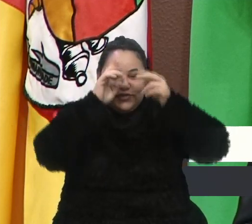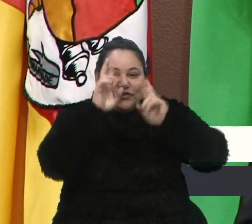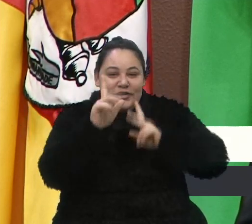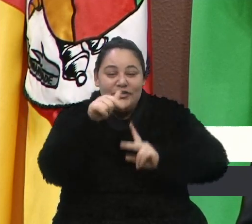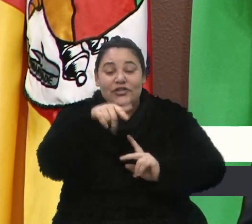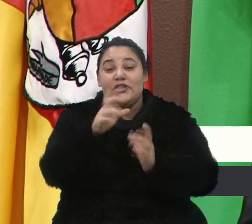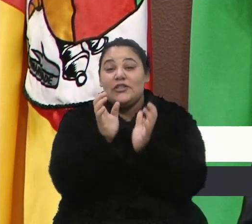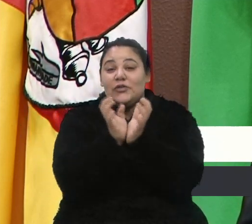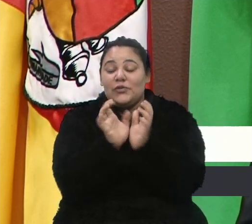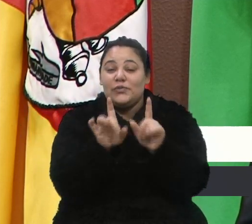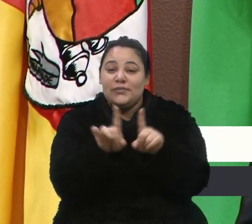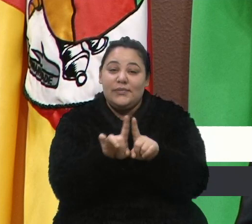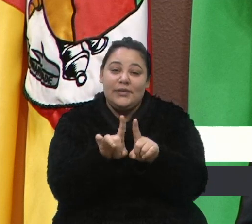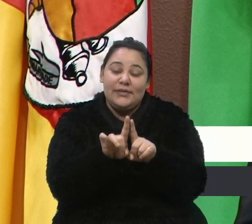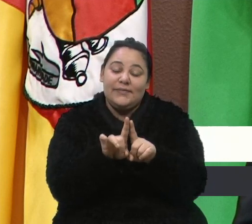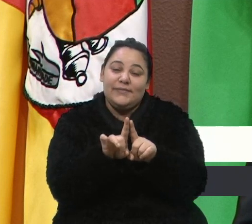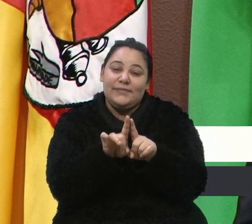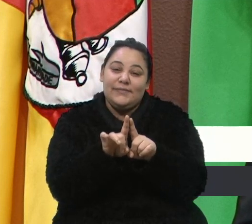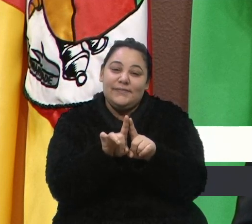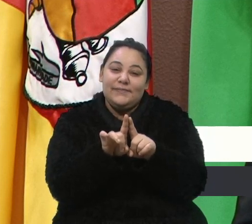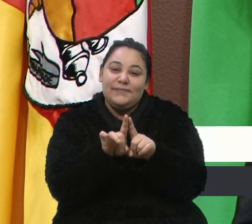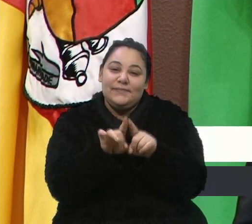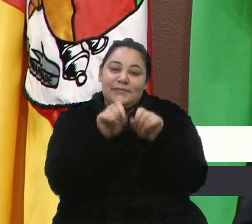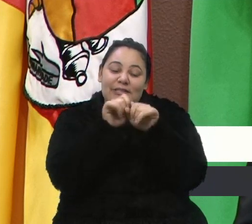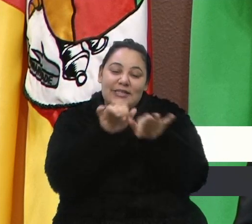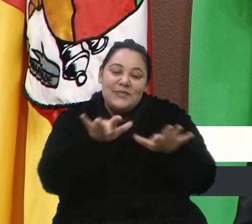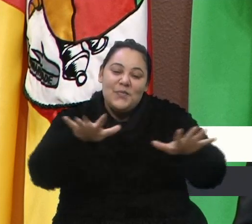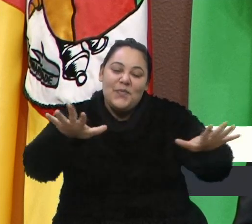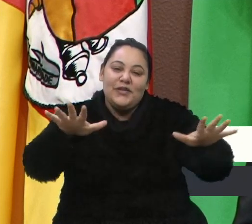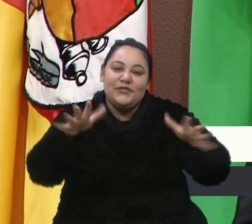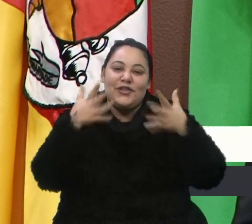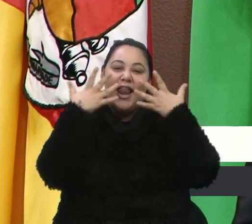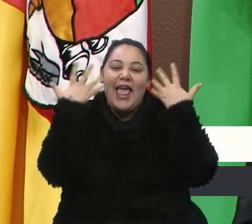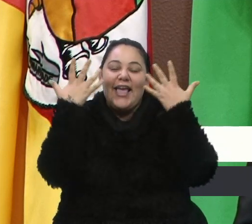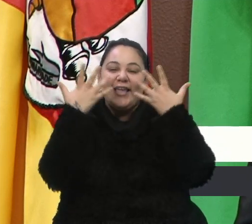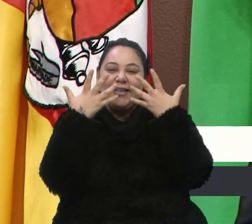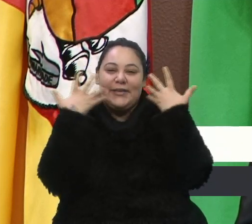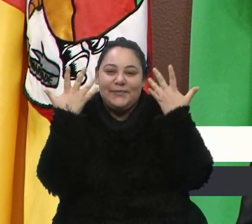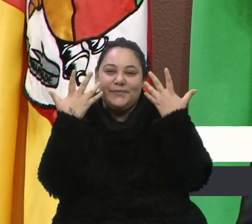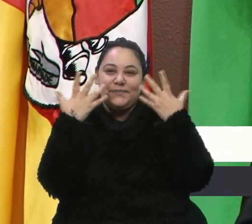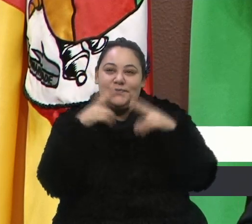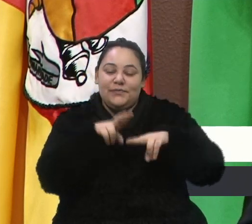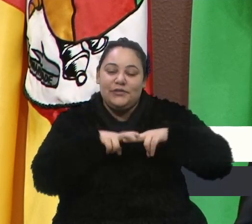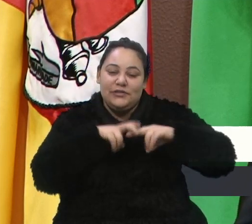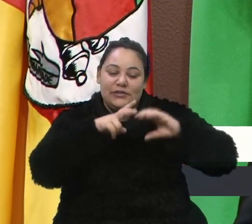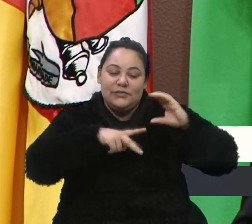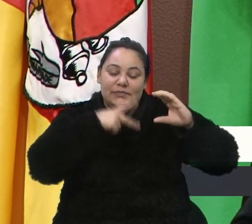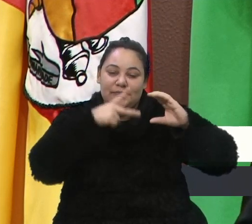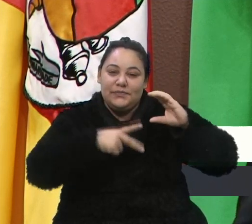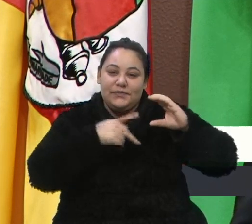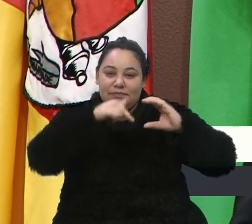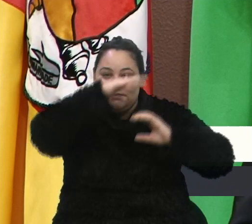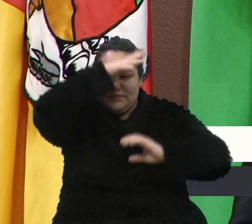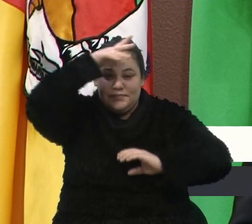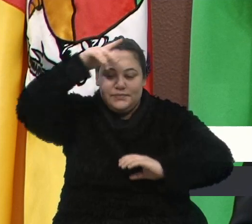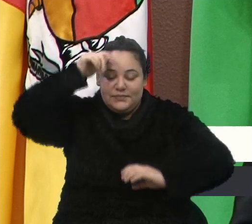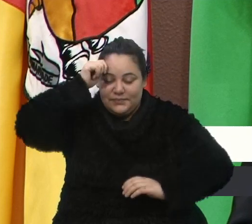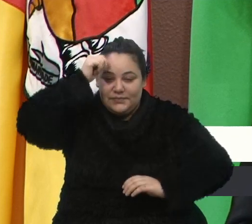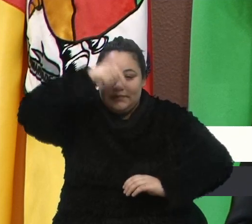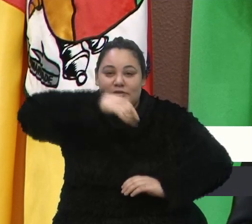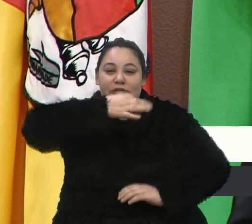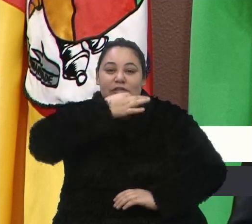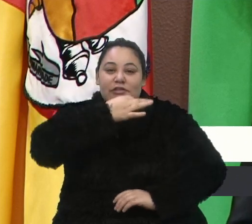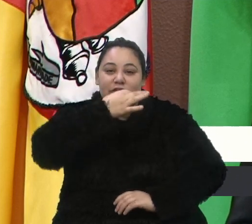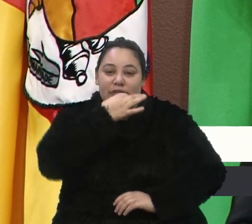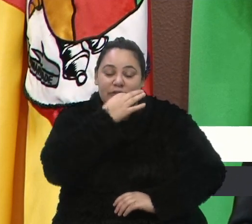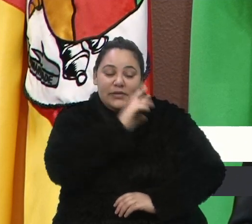Falso transmite alegria por onde passa. Por isso, a Câmara Municipal de Caxias do Sul, a Câmara de Vereador,